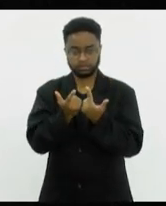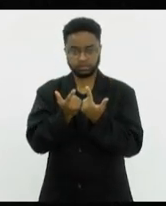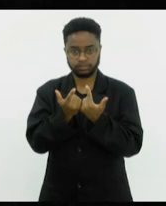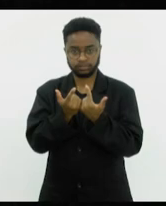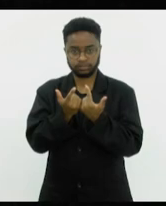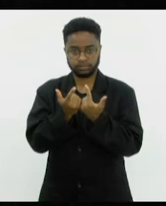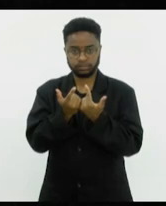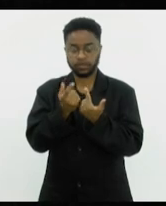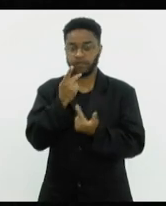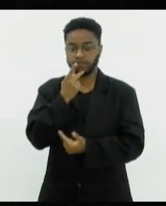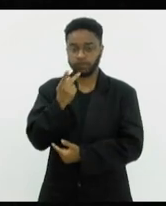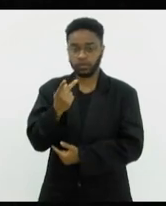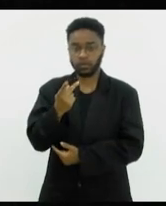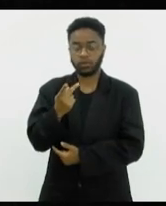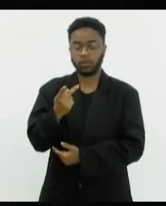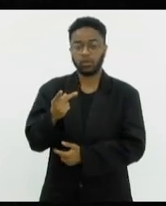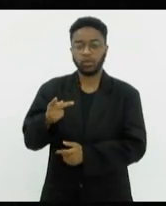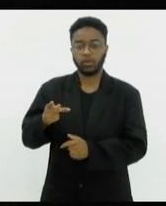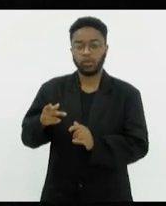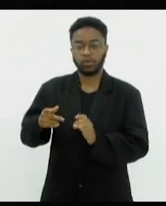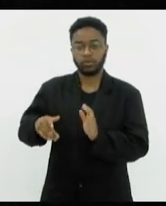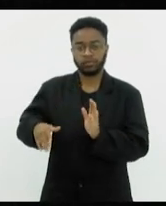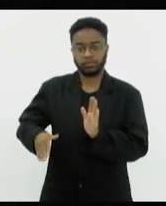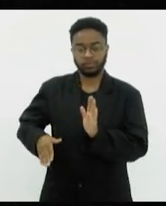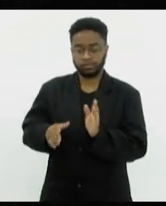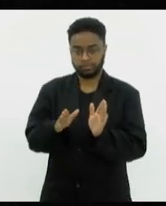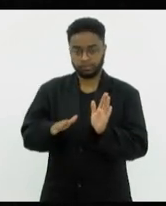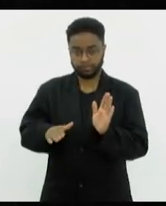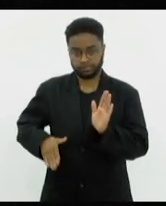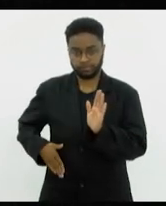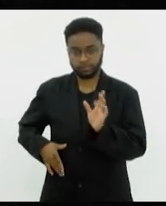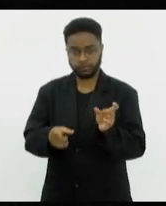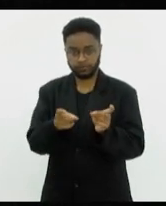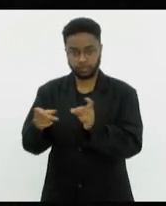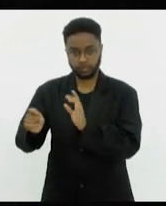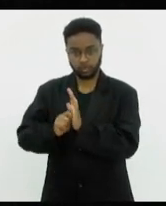chamou traficante de droga de varejista de droga.